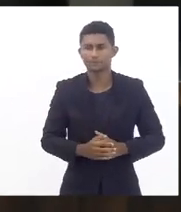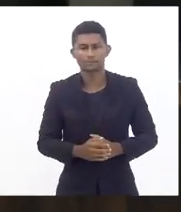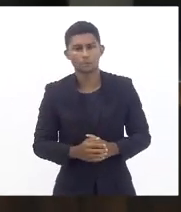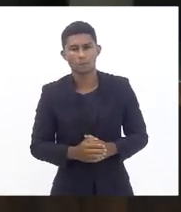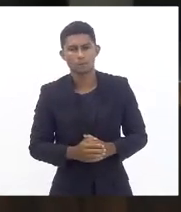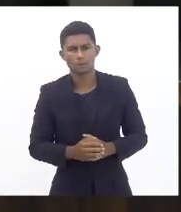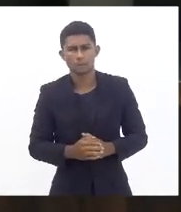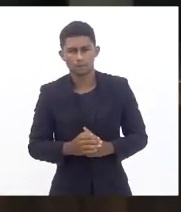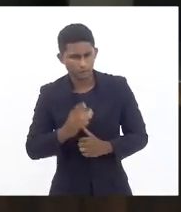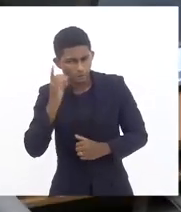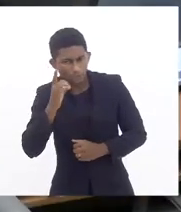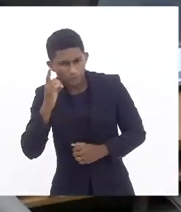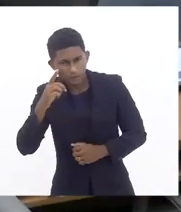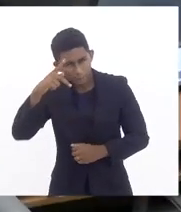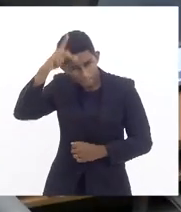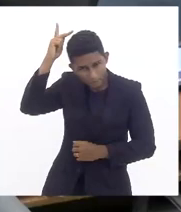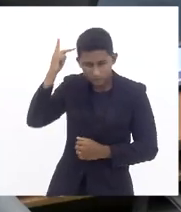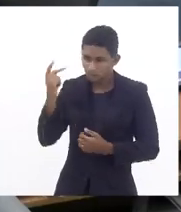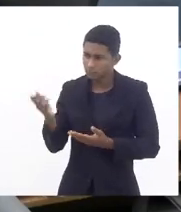Deputado Luiz Paulo.